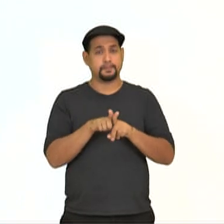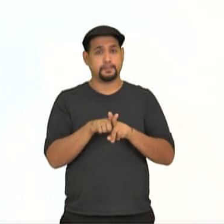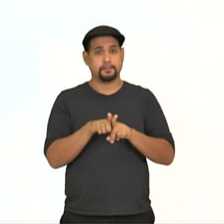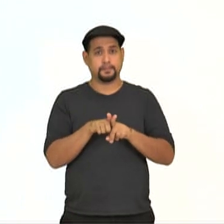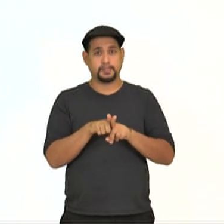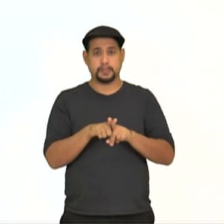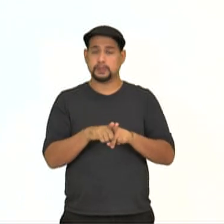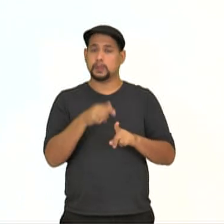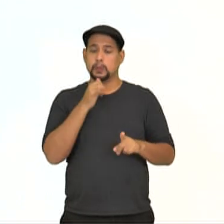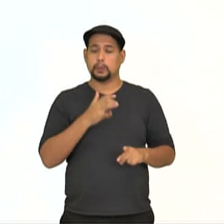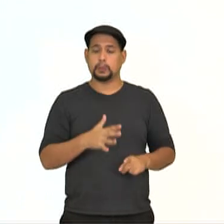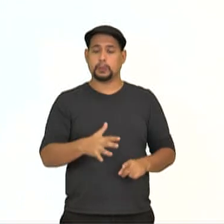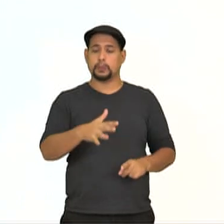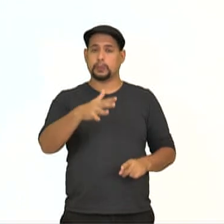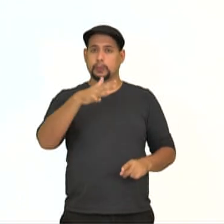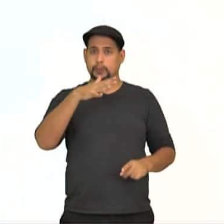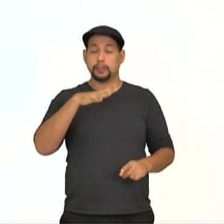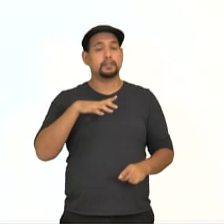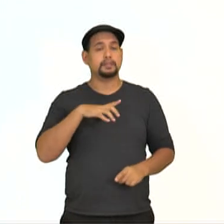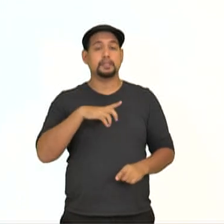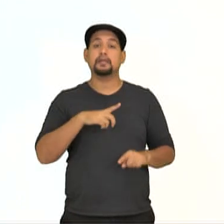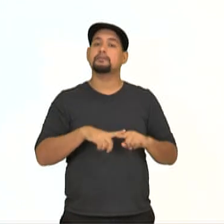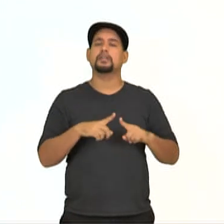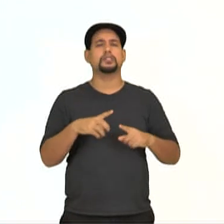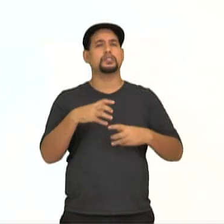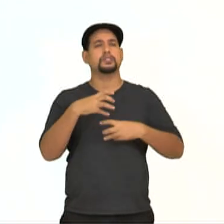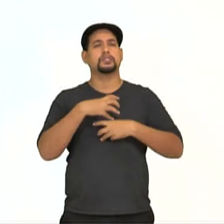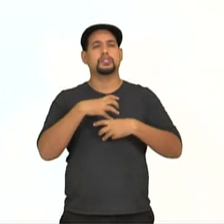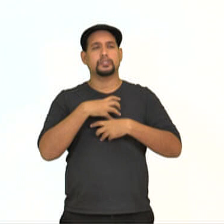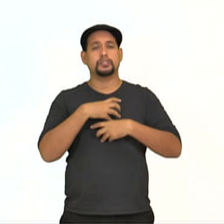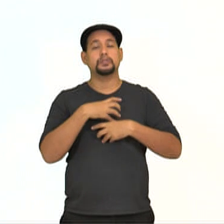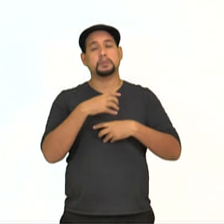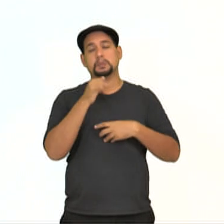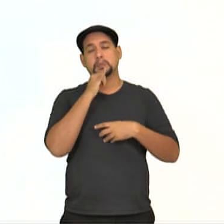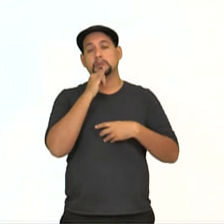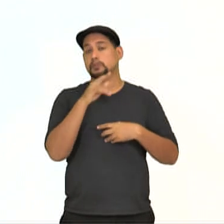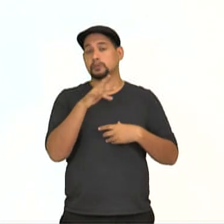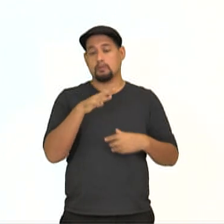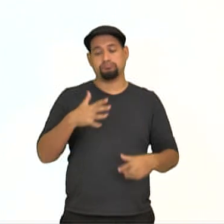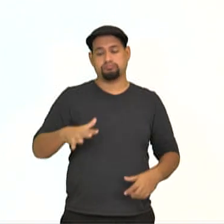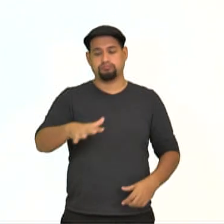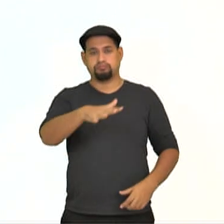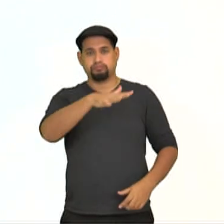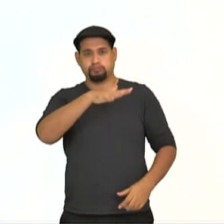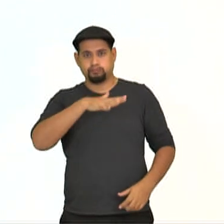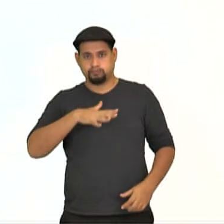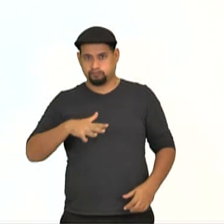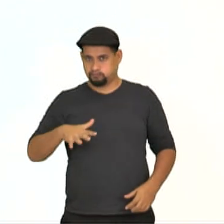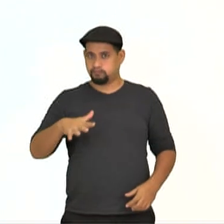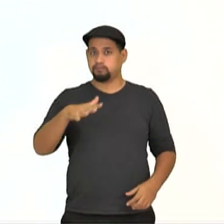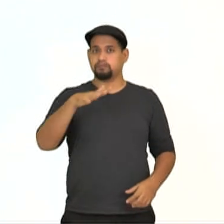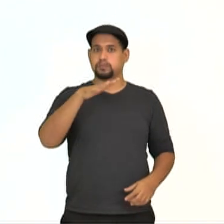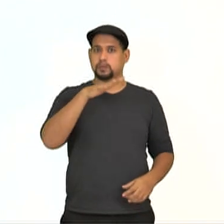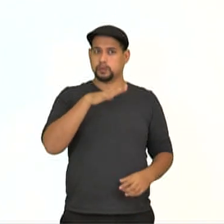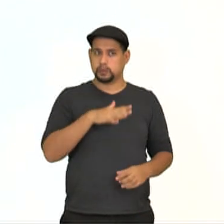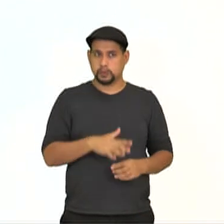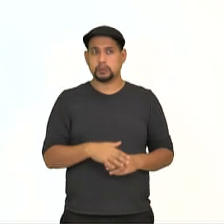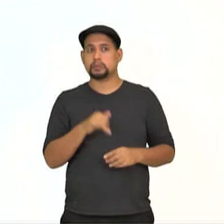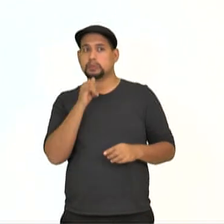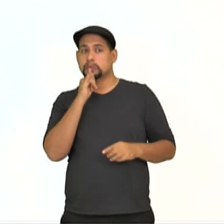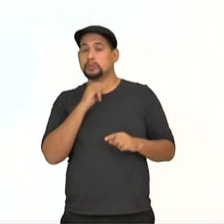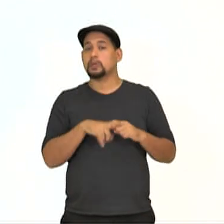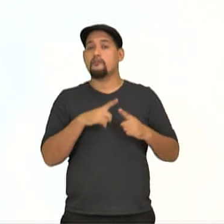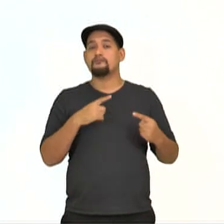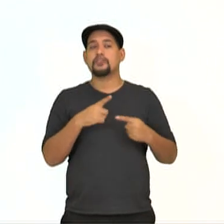do campo externo que está atuando sobre ela, vai sentir o mesmo campo para a esquerda, horizontal,